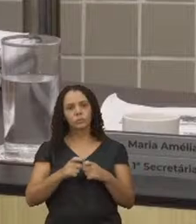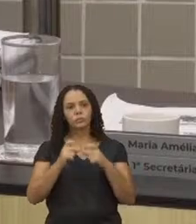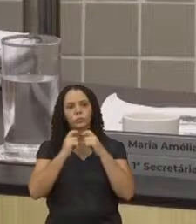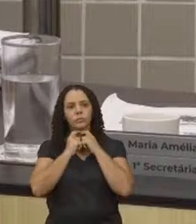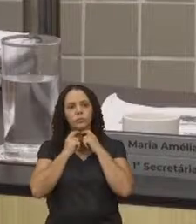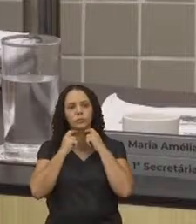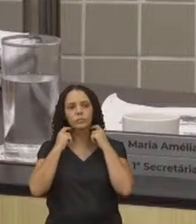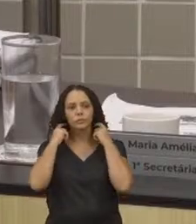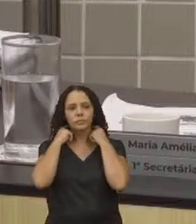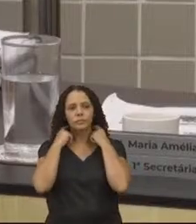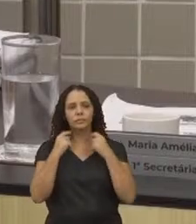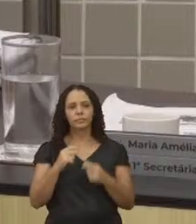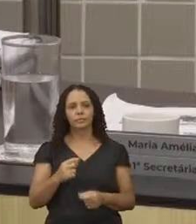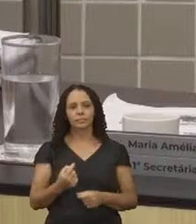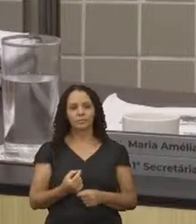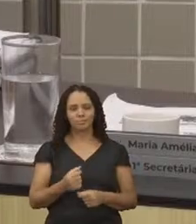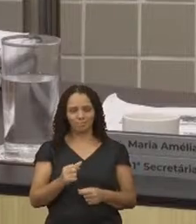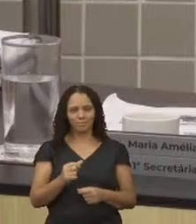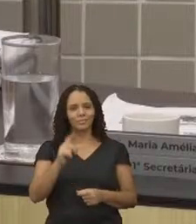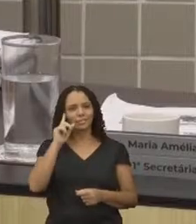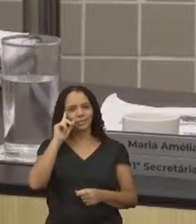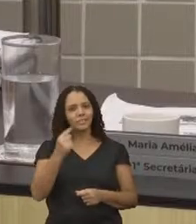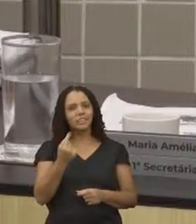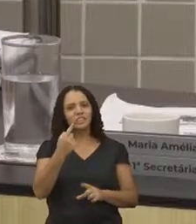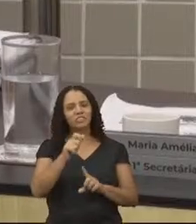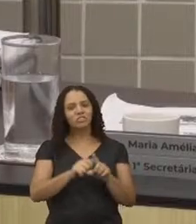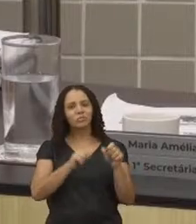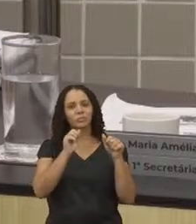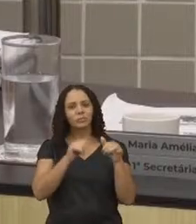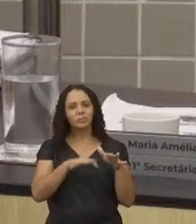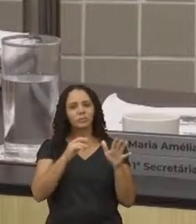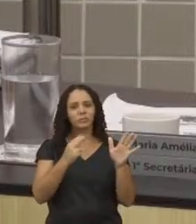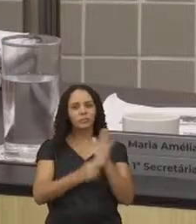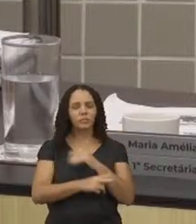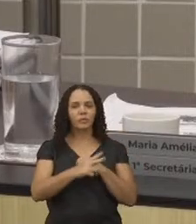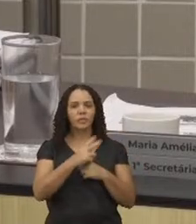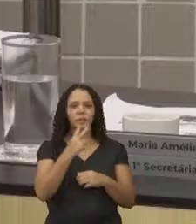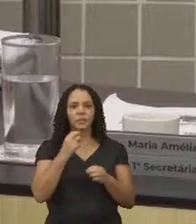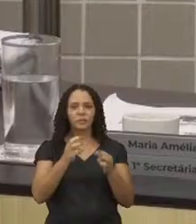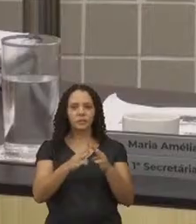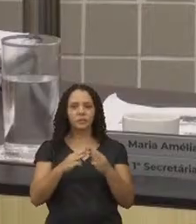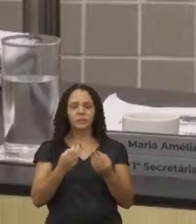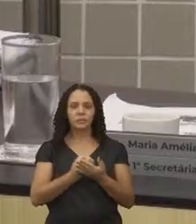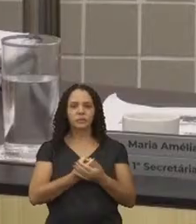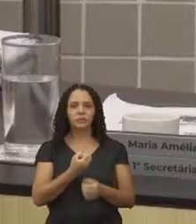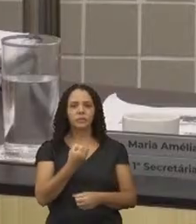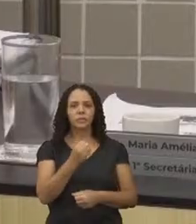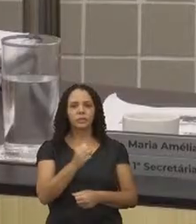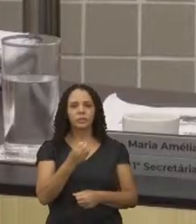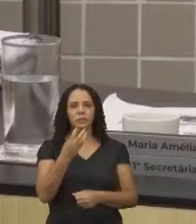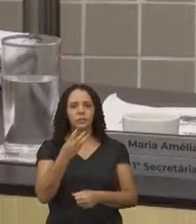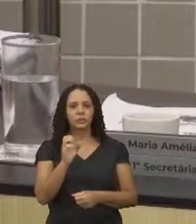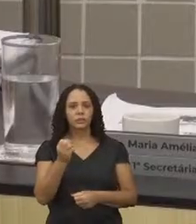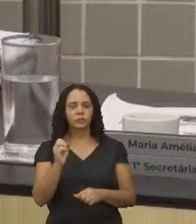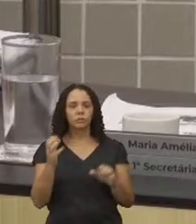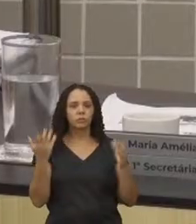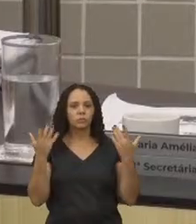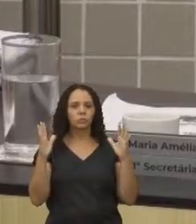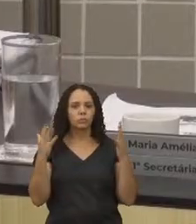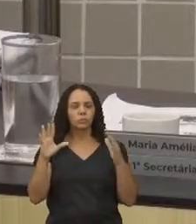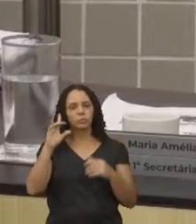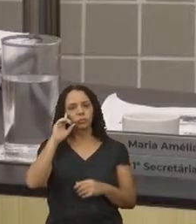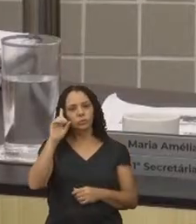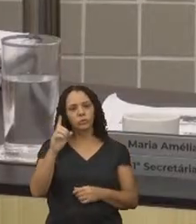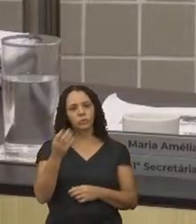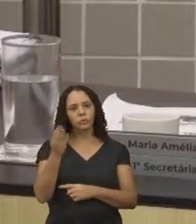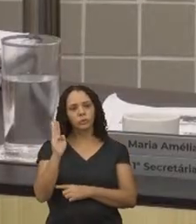Endocrinologista, 1º de setembro, autoria Valmir do Parque Meia Lua. Moção 838, moção comemorativa pelo transcurso do Dia do